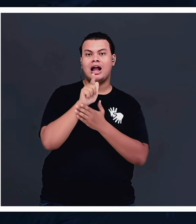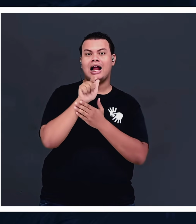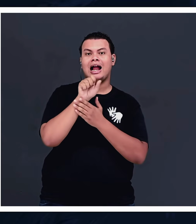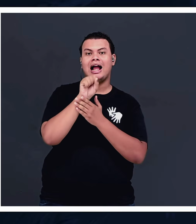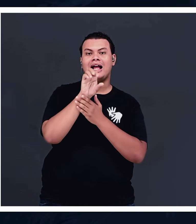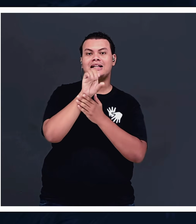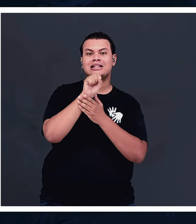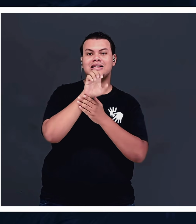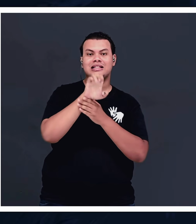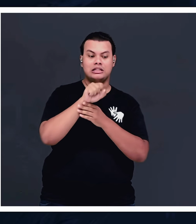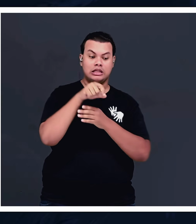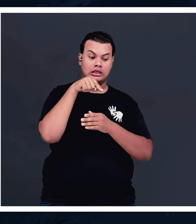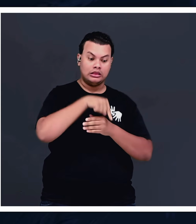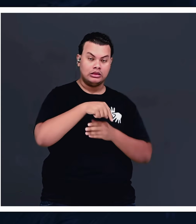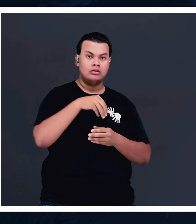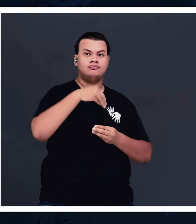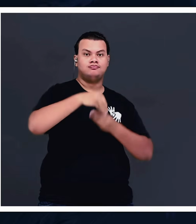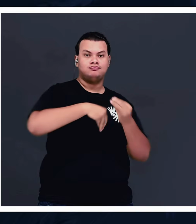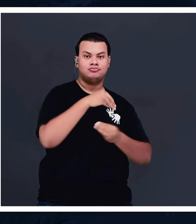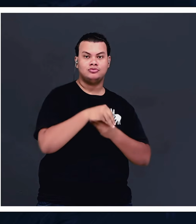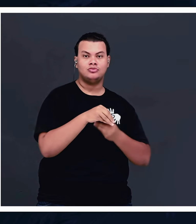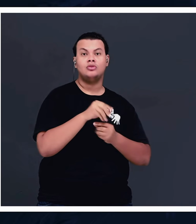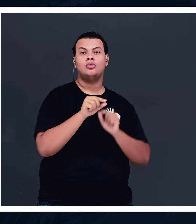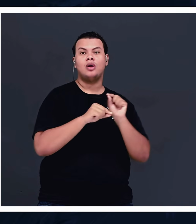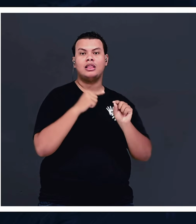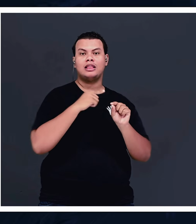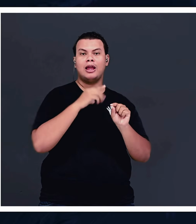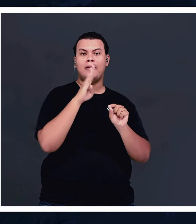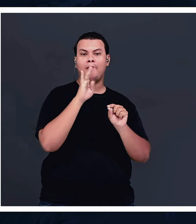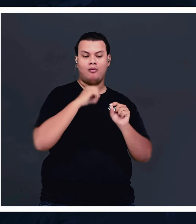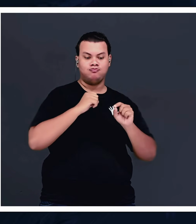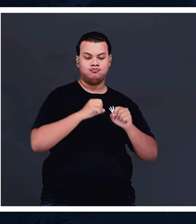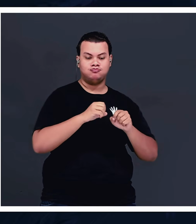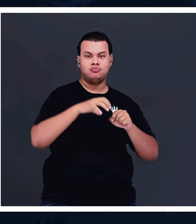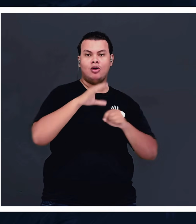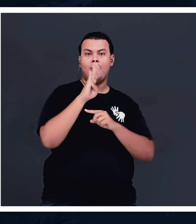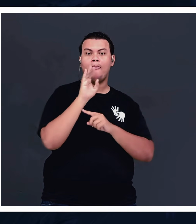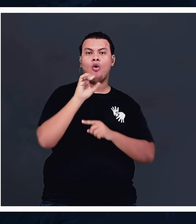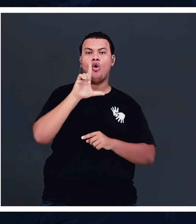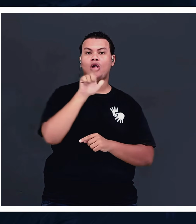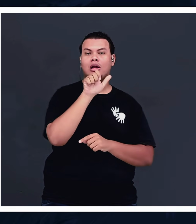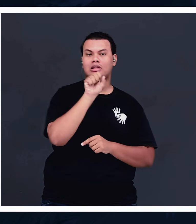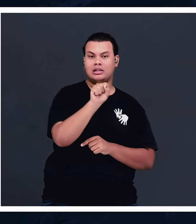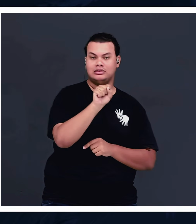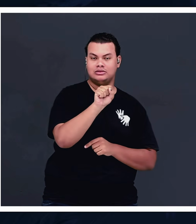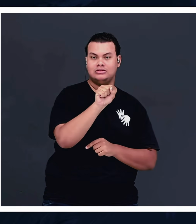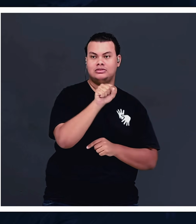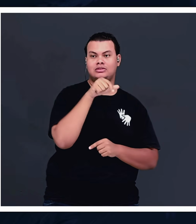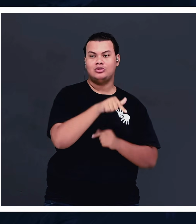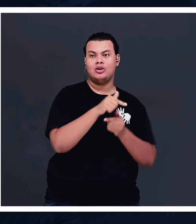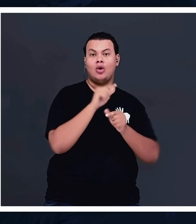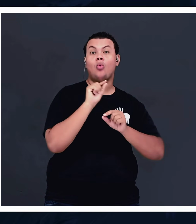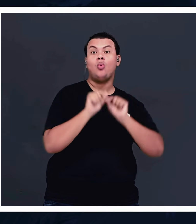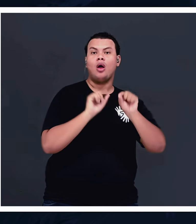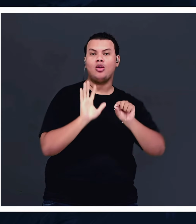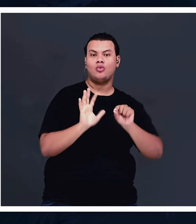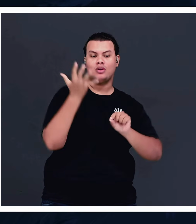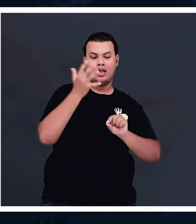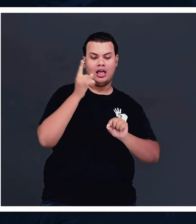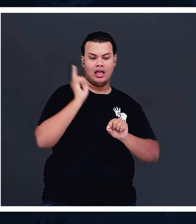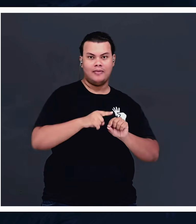gases, e esses gases, eles geram bolhas dentro dessa massa, e aí acontece aquilo